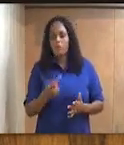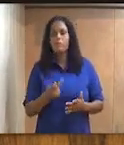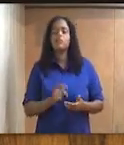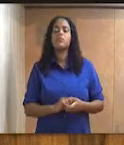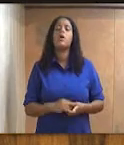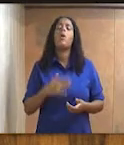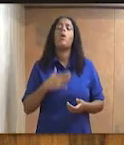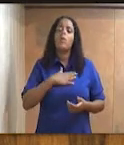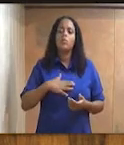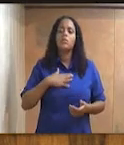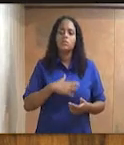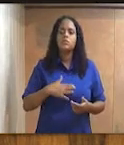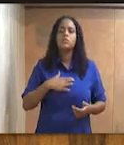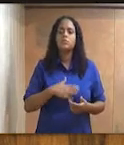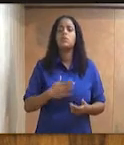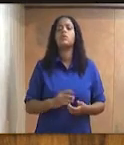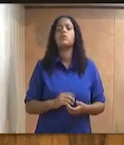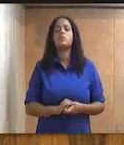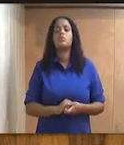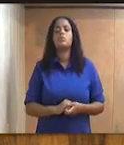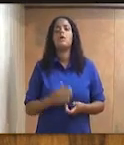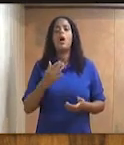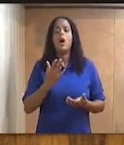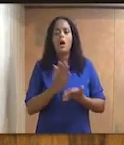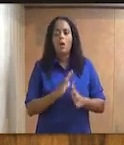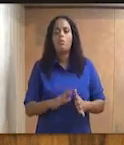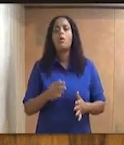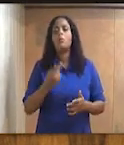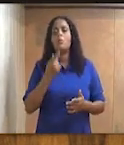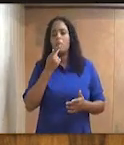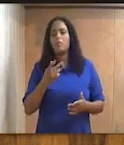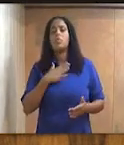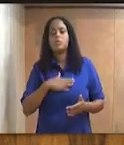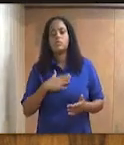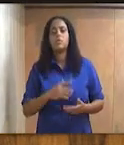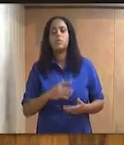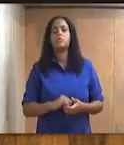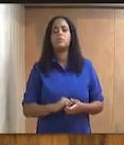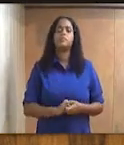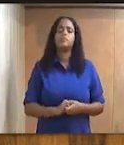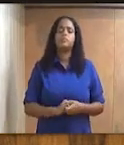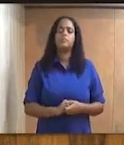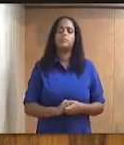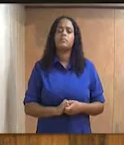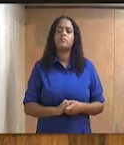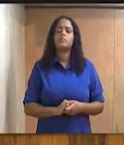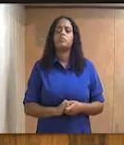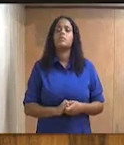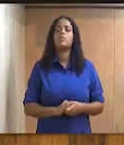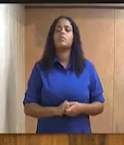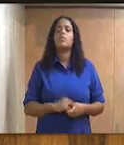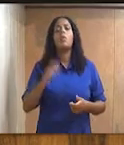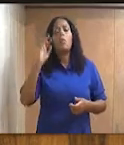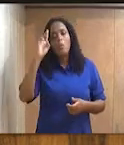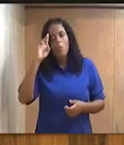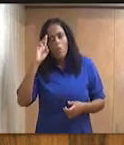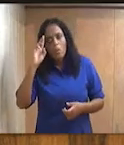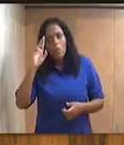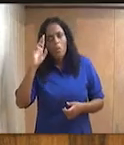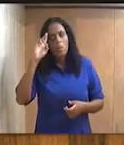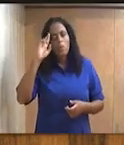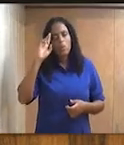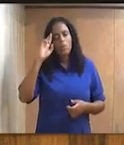Eu gostaria, senhor presidente, para encerrar minha fala, que o líder de governo desta casa, que